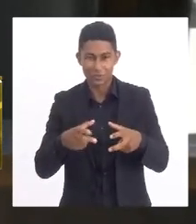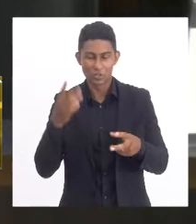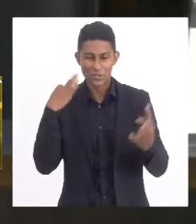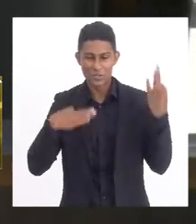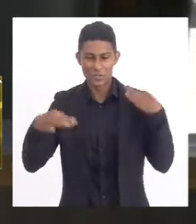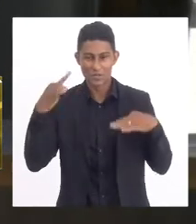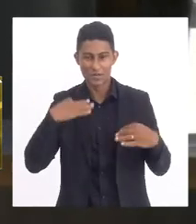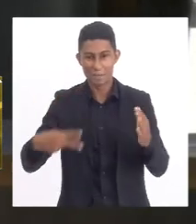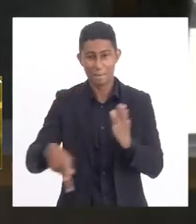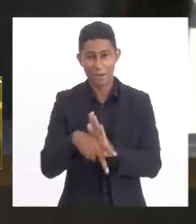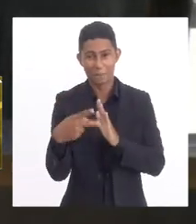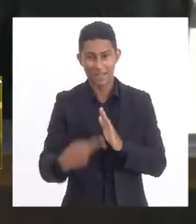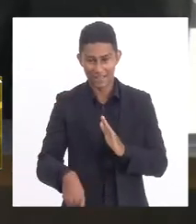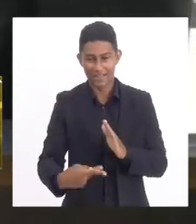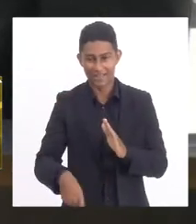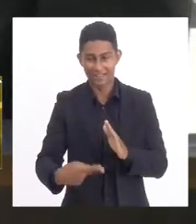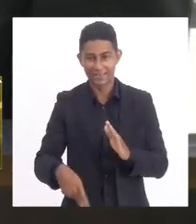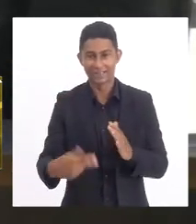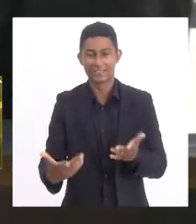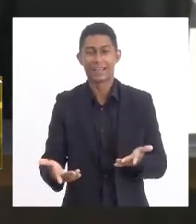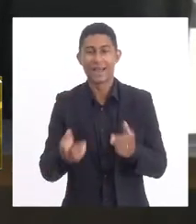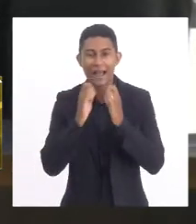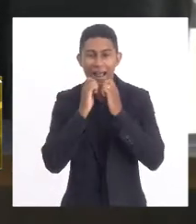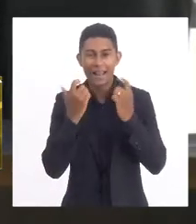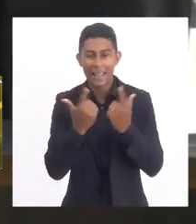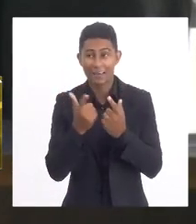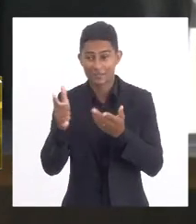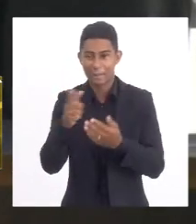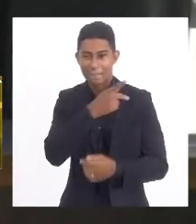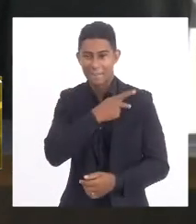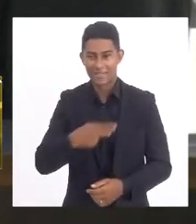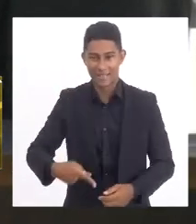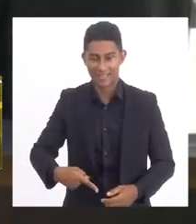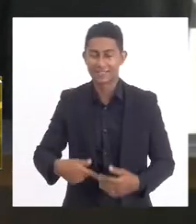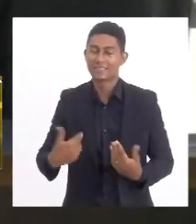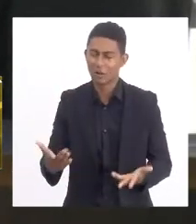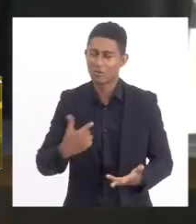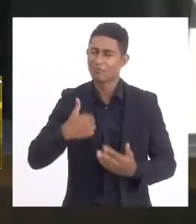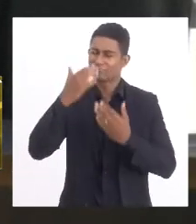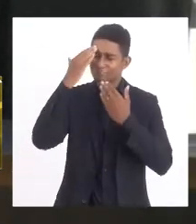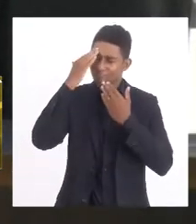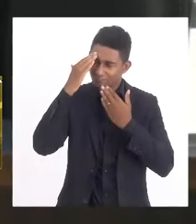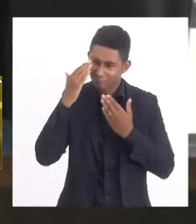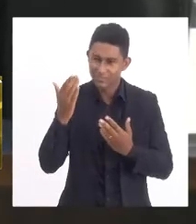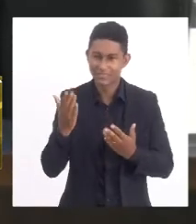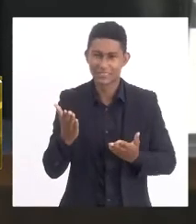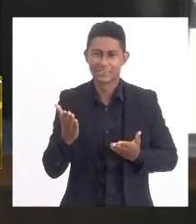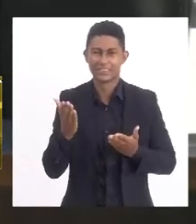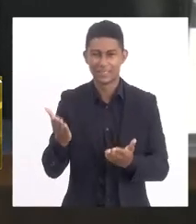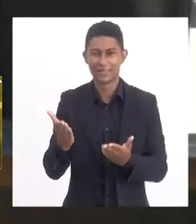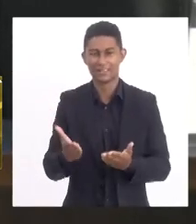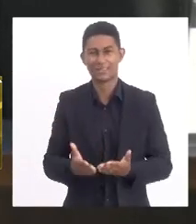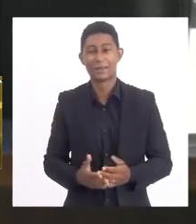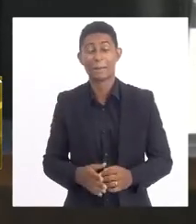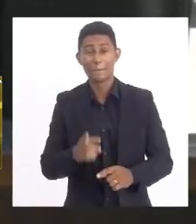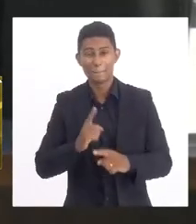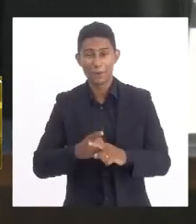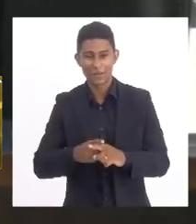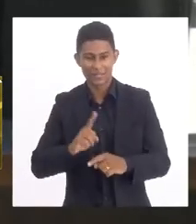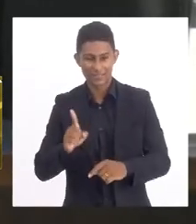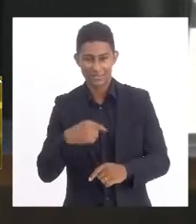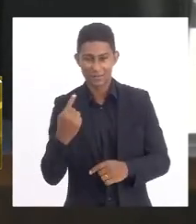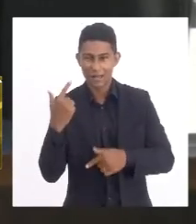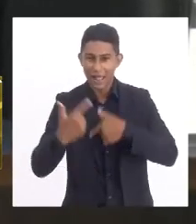Legislativa a senhora me agradeceu por estar aqui hoje mas eu aqui tenho que lhe agradecer Esse reconhecimento do nosso